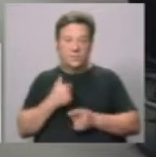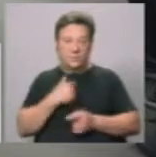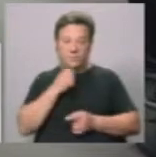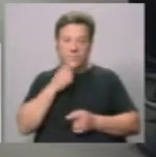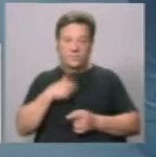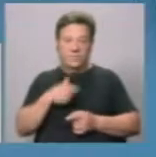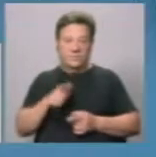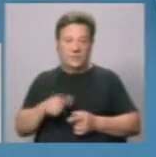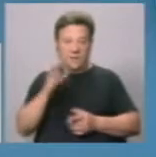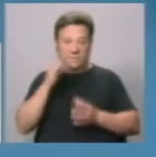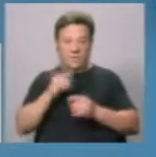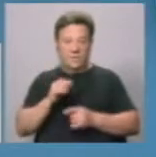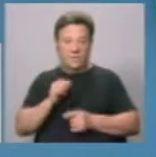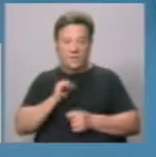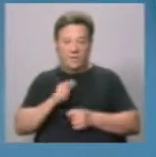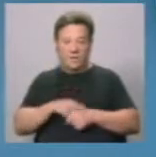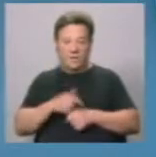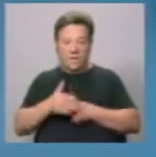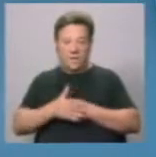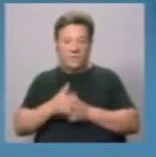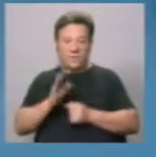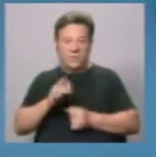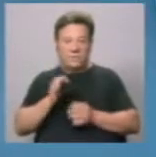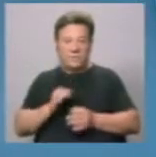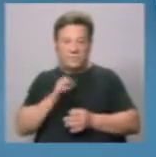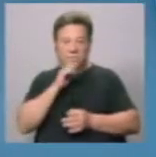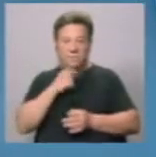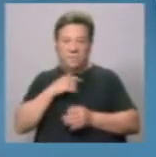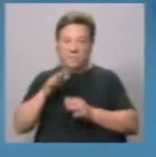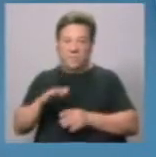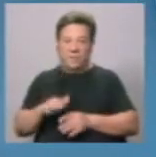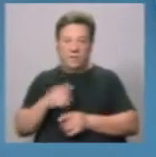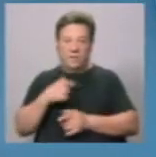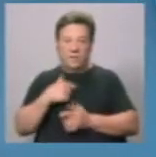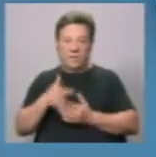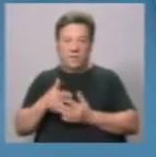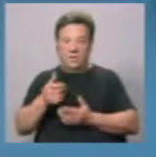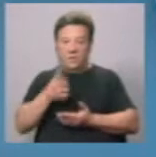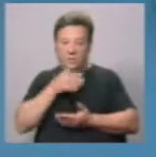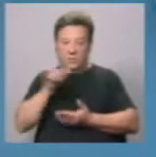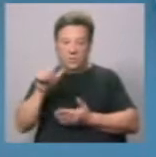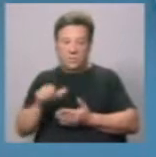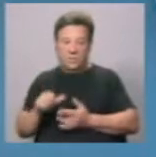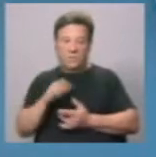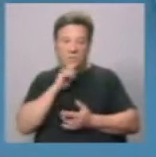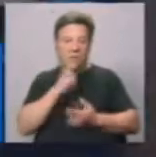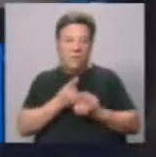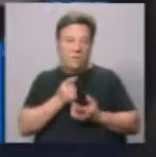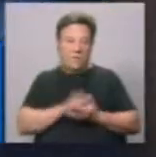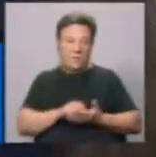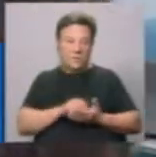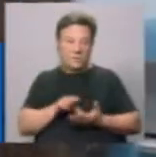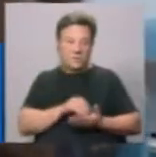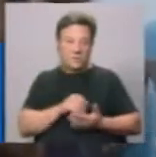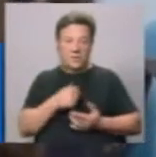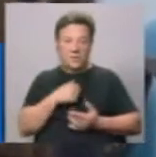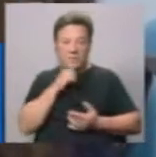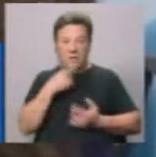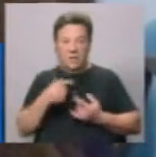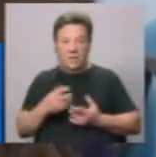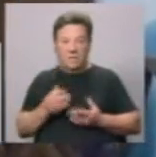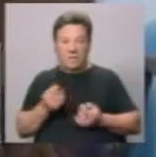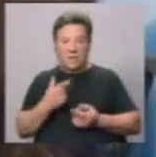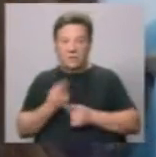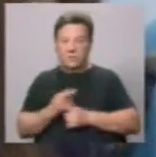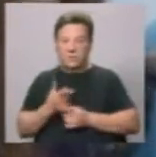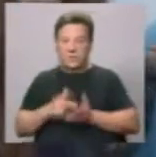podemos aprender ao nosso ritmo, sempre que precisamos podemos parar o tutorial e anotar alguma coisa. Conseguimos ter mais